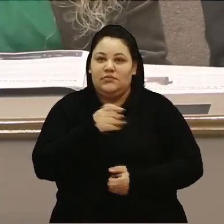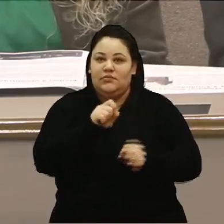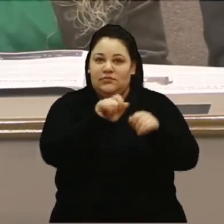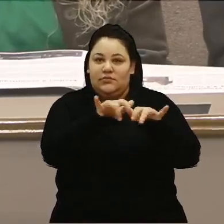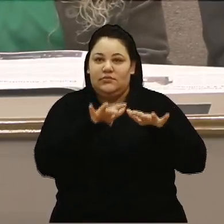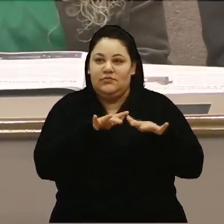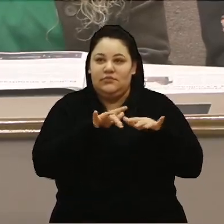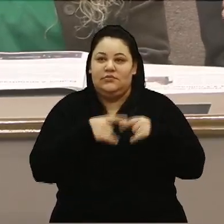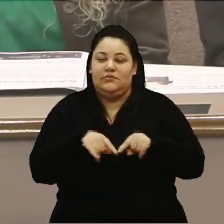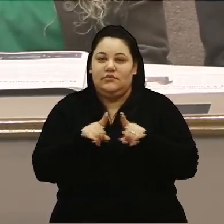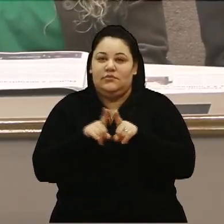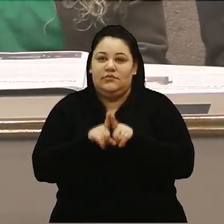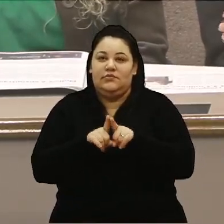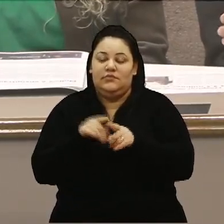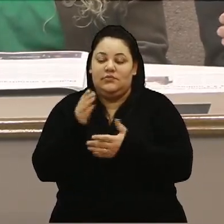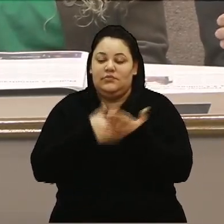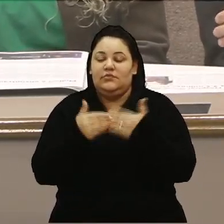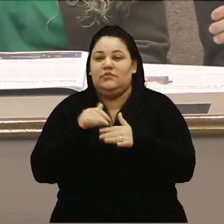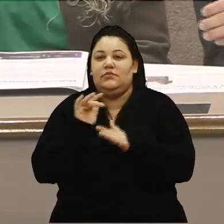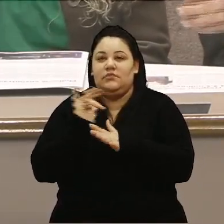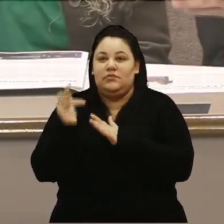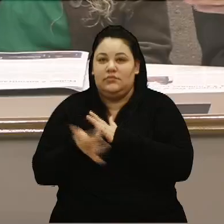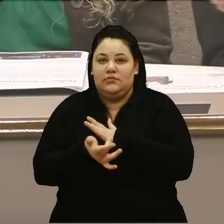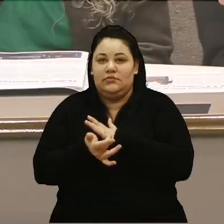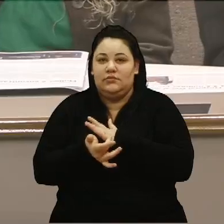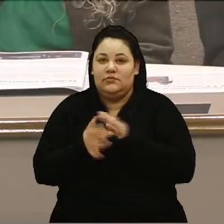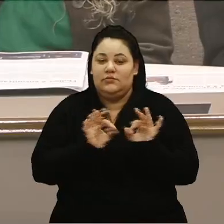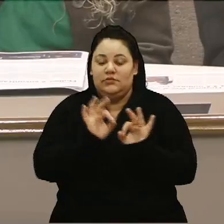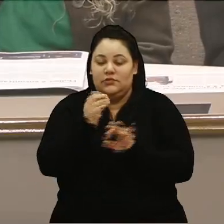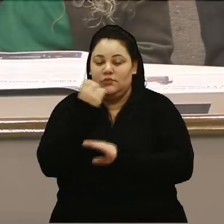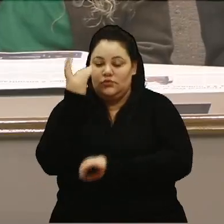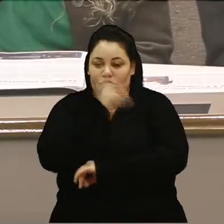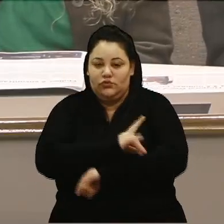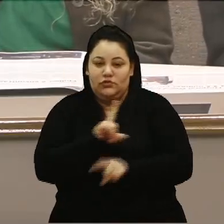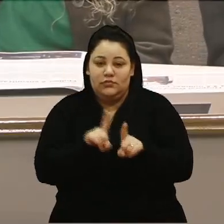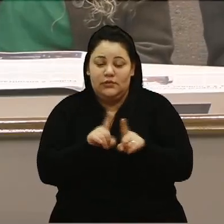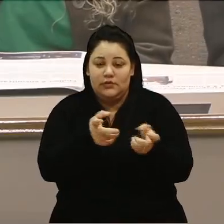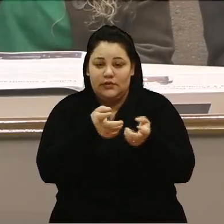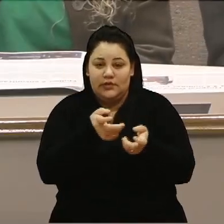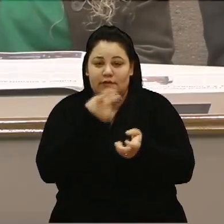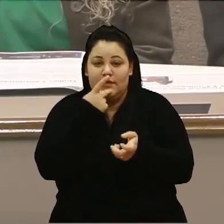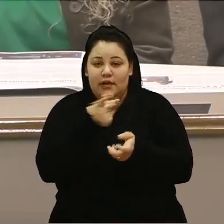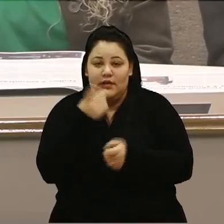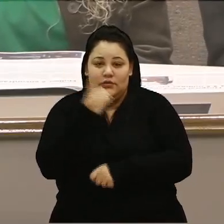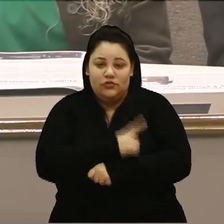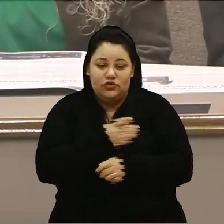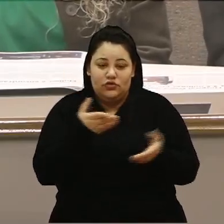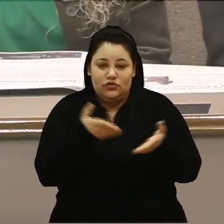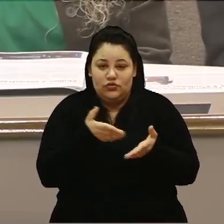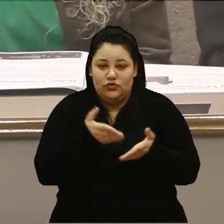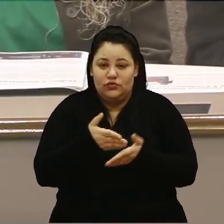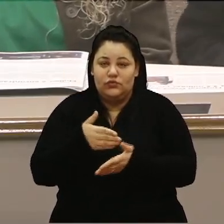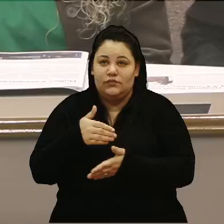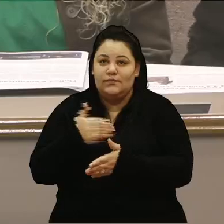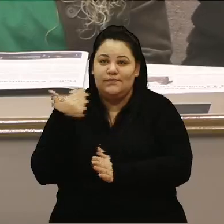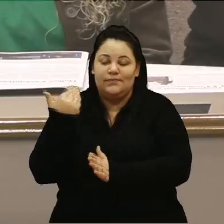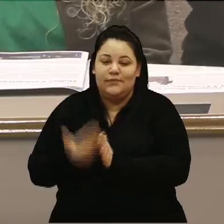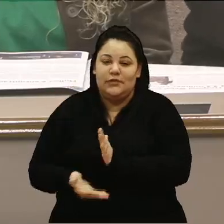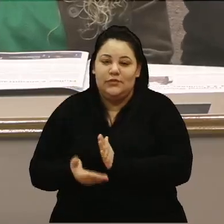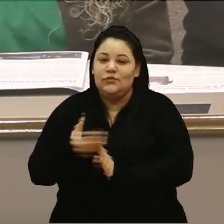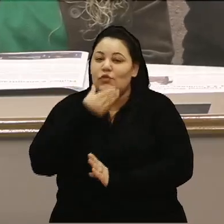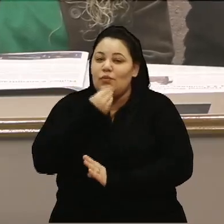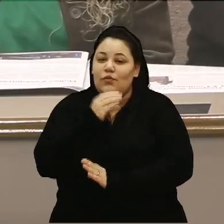quem está nas redes sociais nos assistindo, muito bom dia. Eu gostaria de fazer, então, no dia de hoje, um voto de pesar. Infelizmente, perdemos o senhor